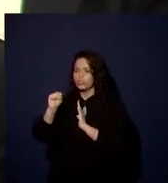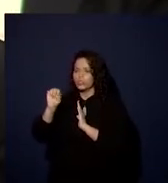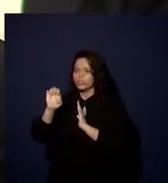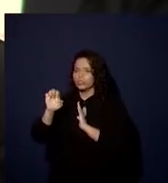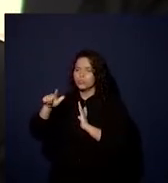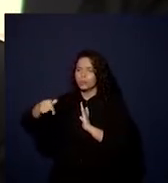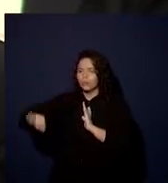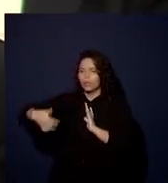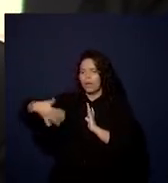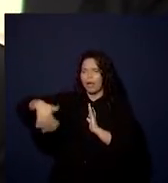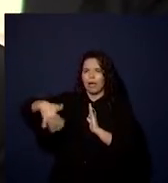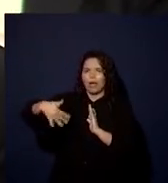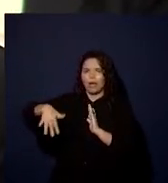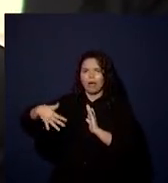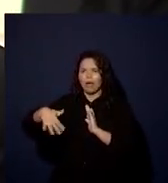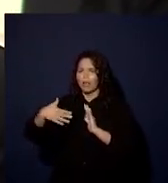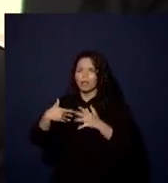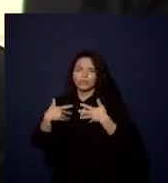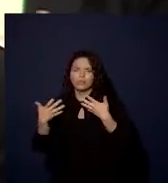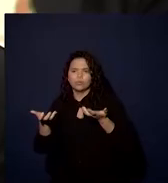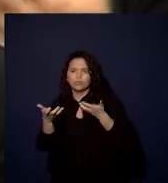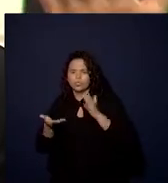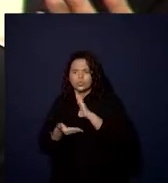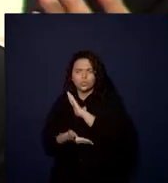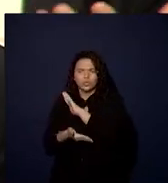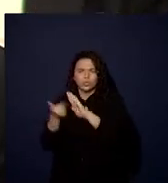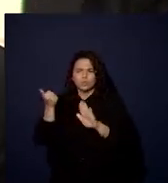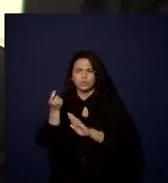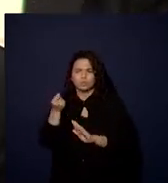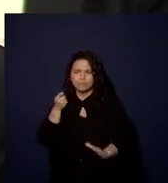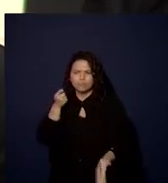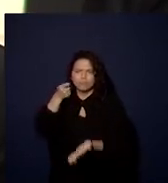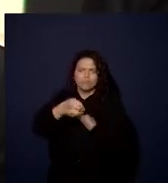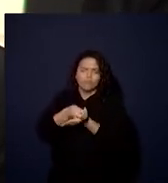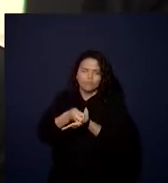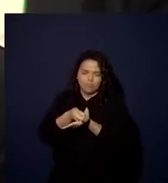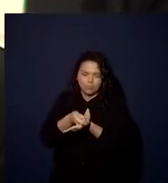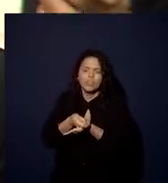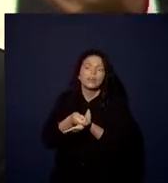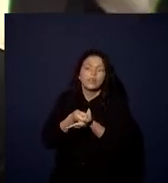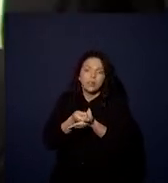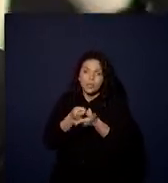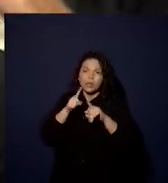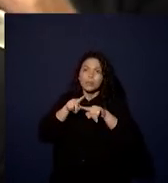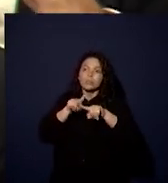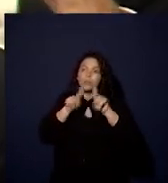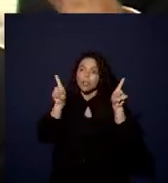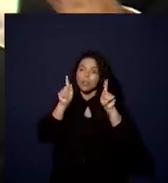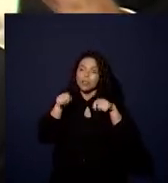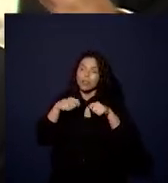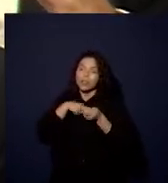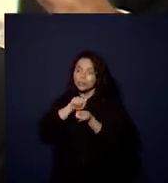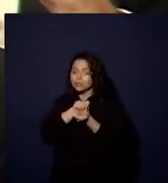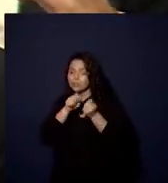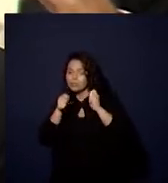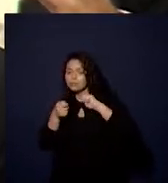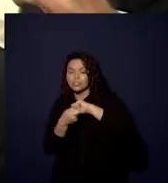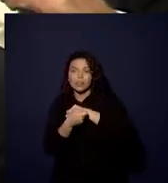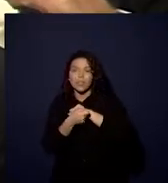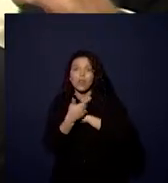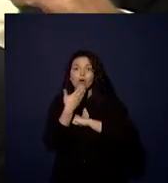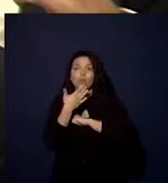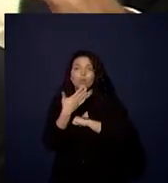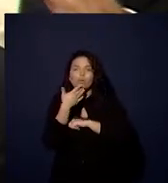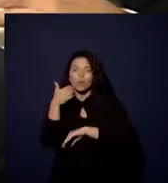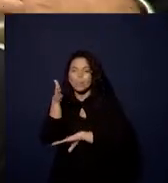né no período de pico né isso é uma coisa que a gente poderia rever uma bandeira ao contrário do que a gente tinha quando tinha